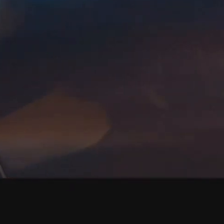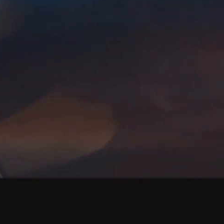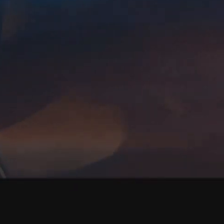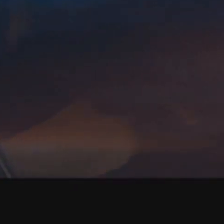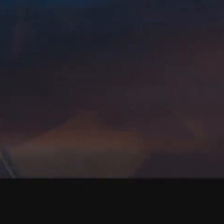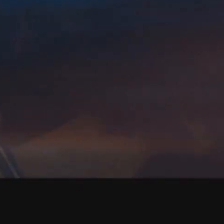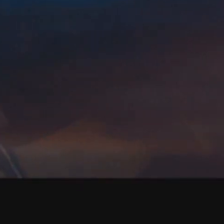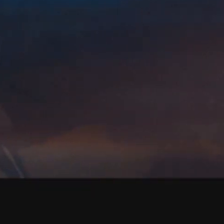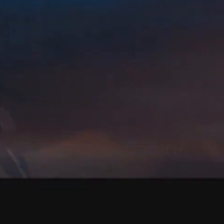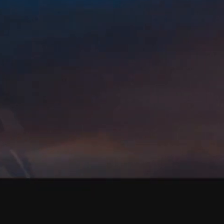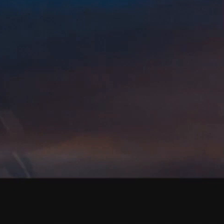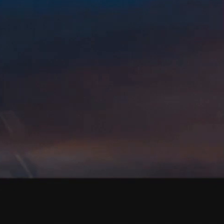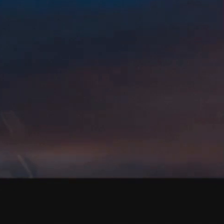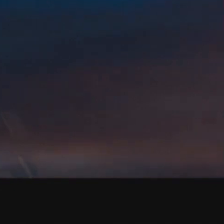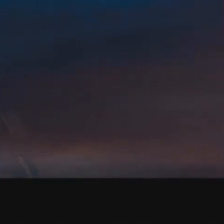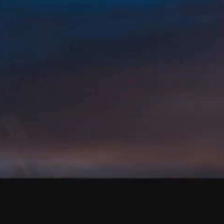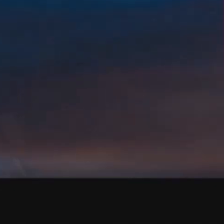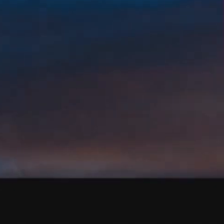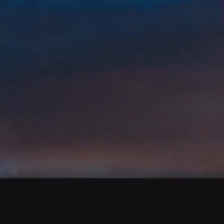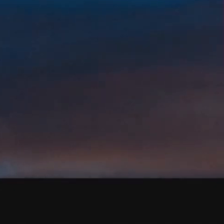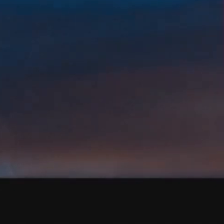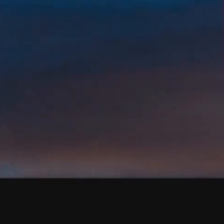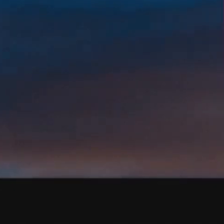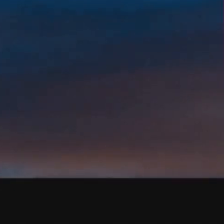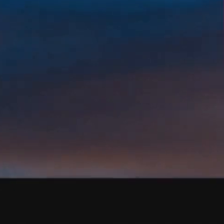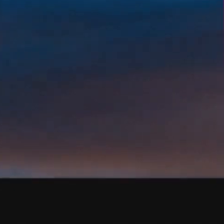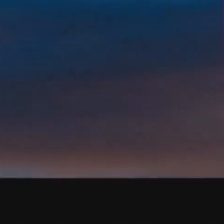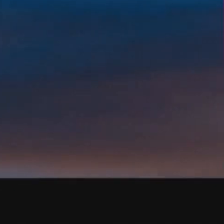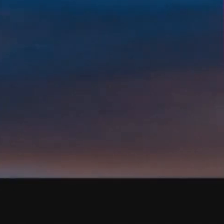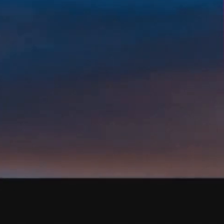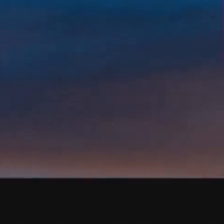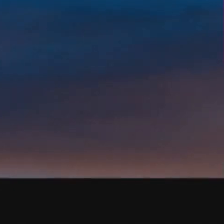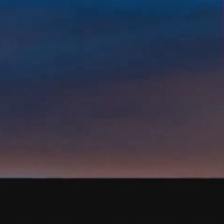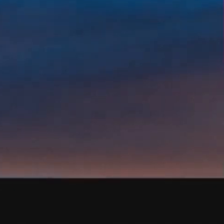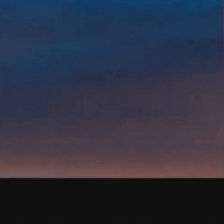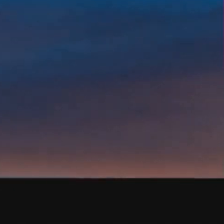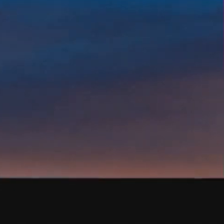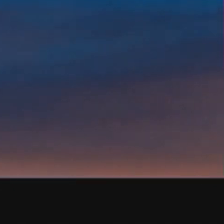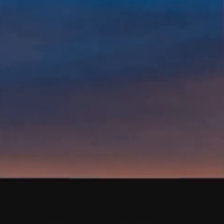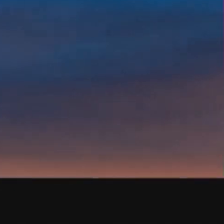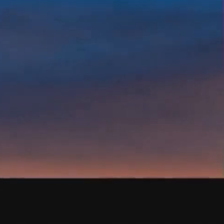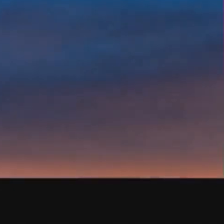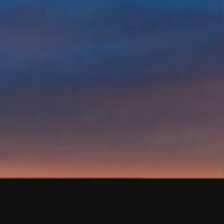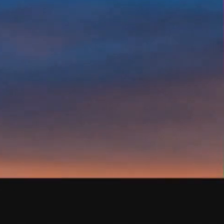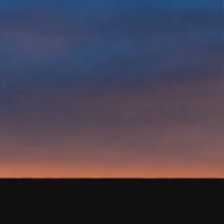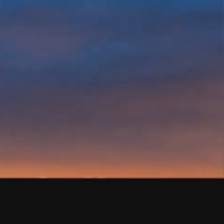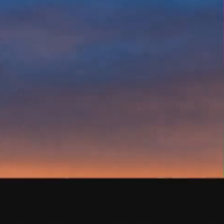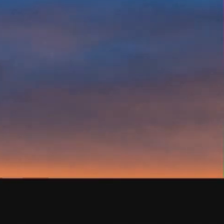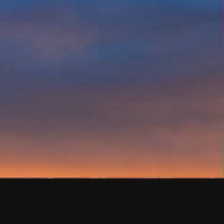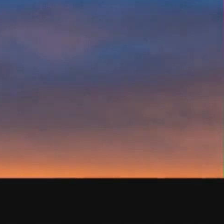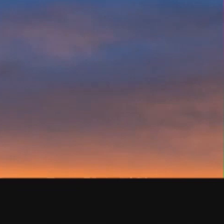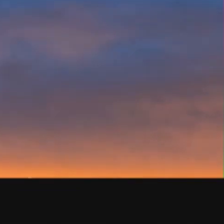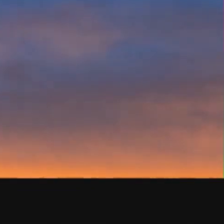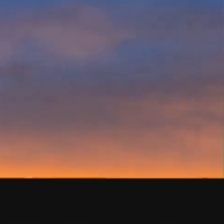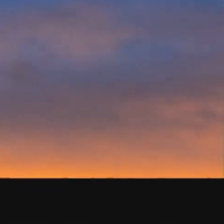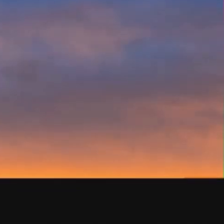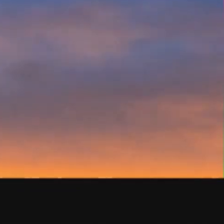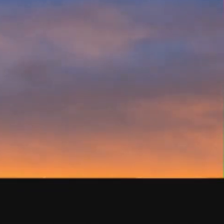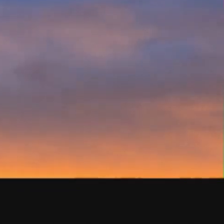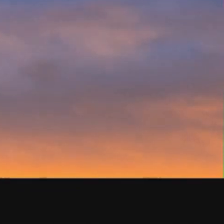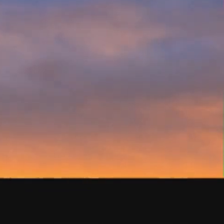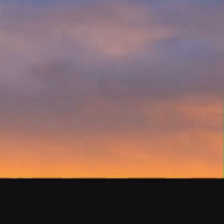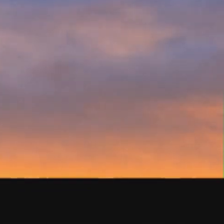Mas um medo que me diz não. A história de quem diz go.